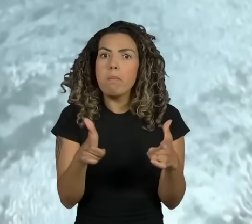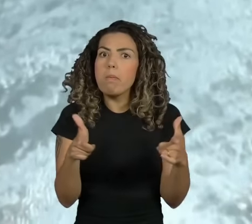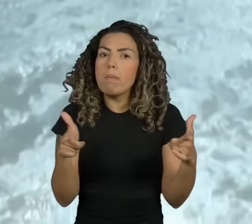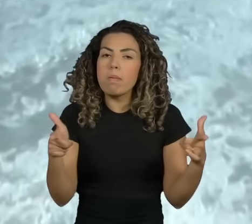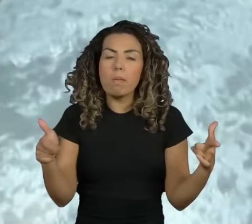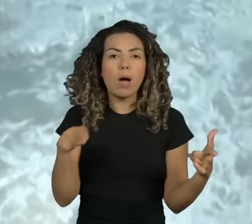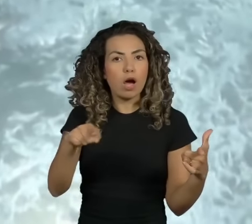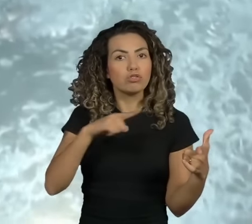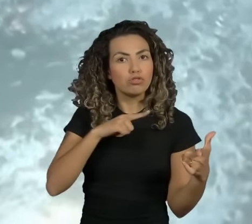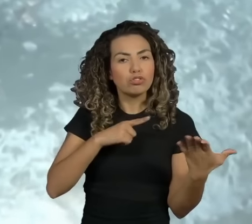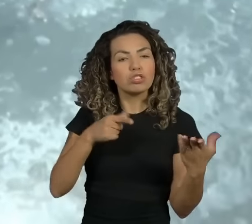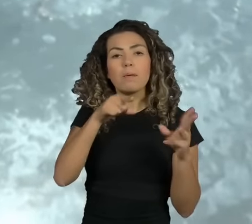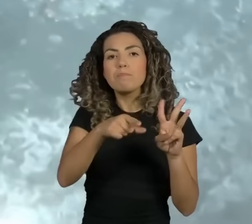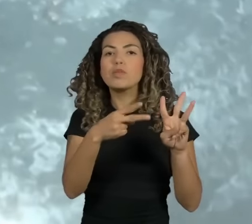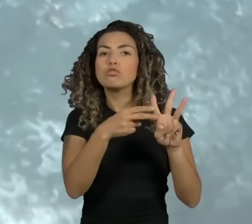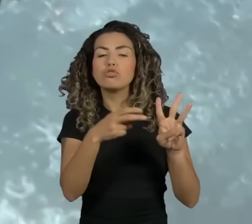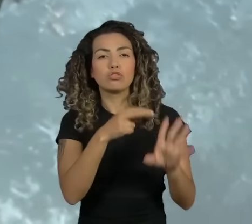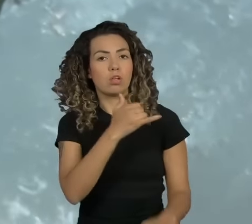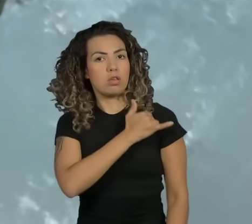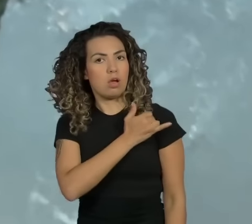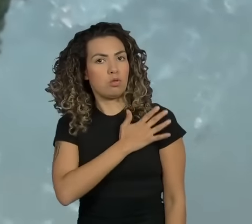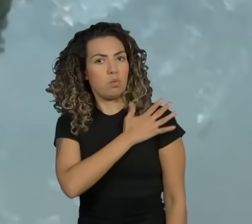O povo Yanomami vive na